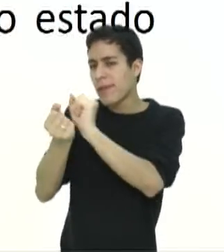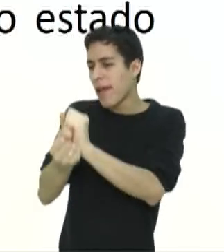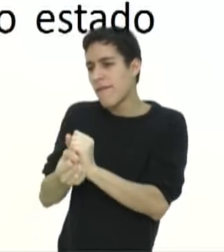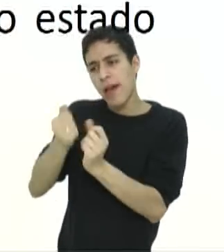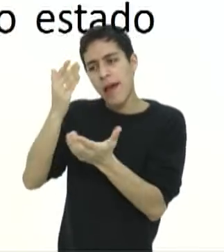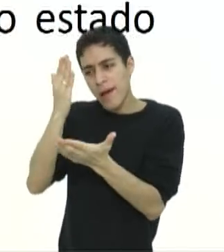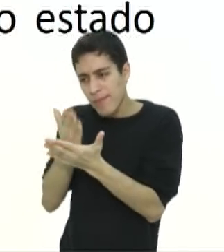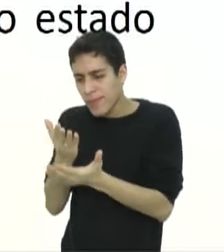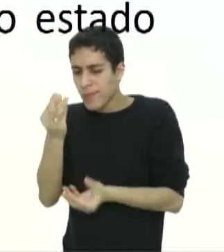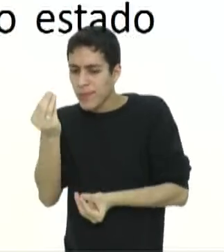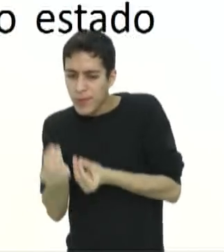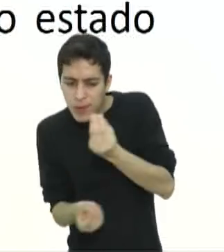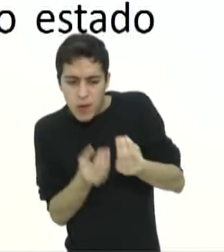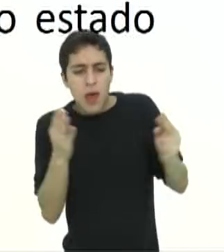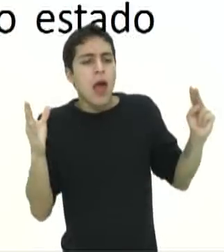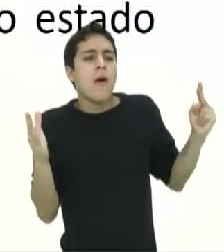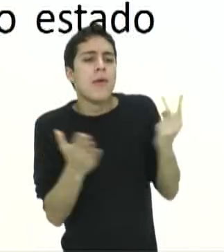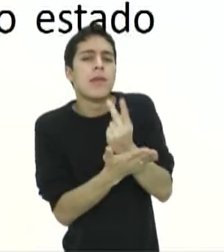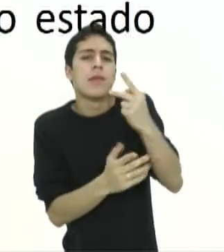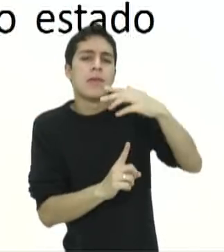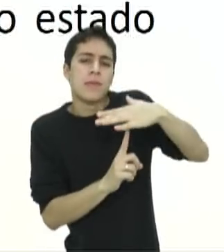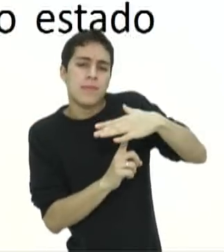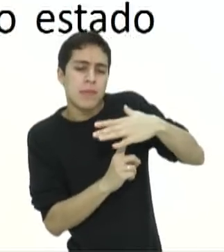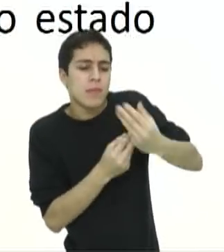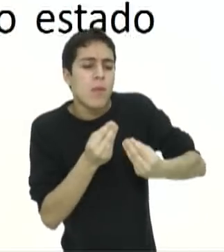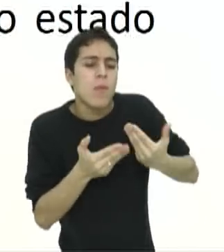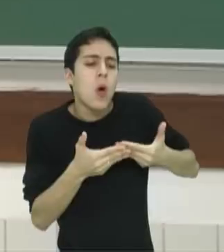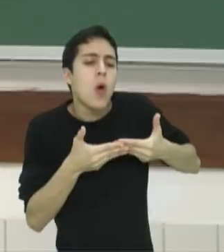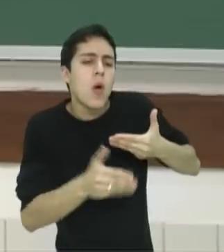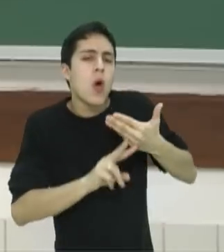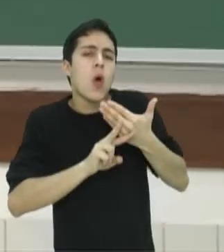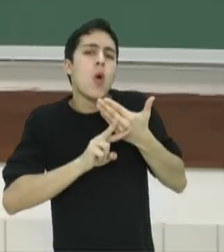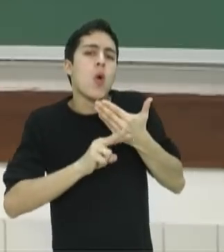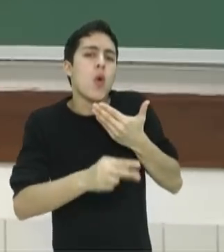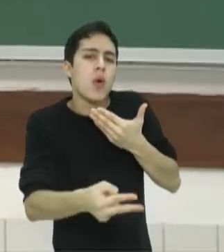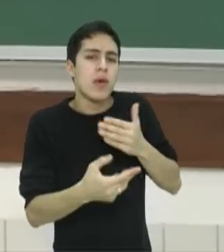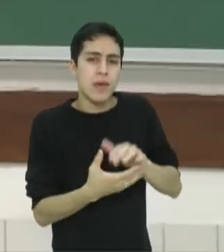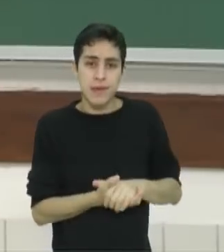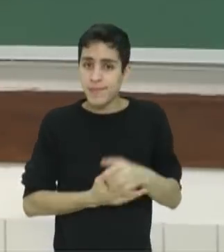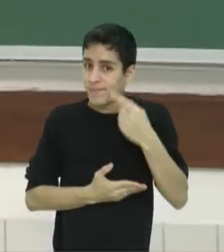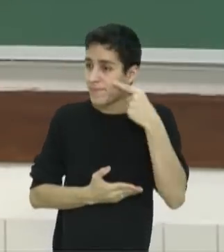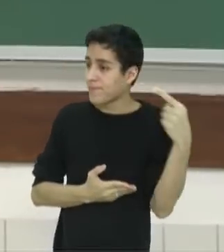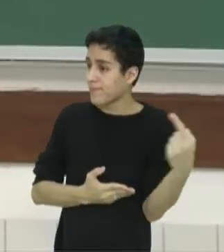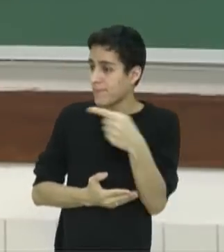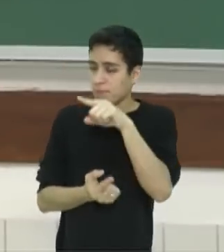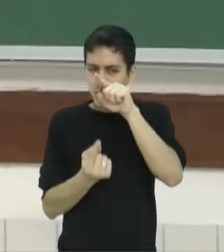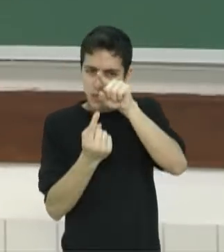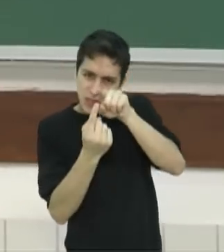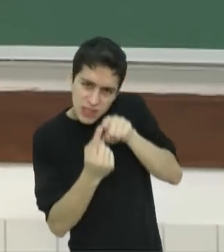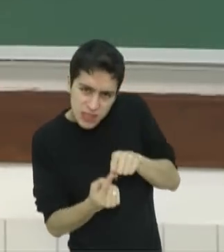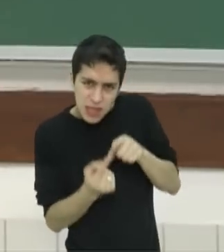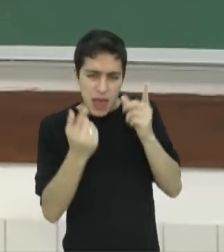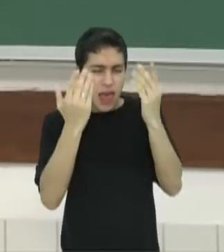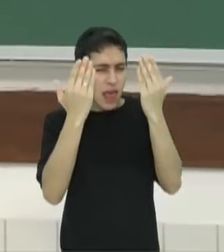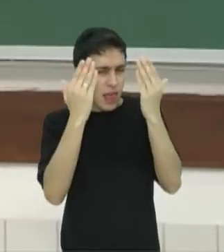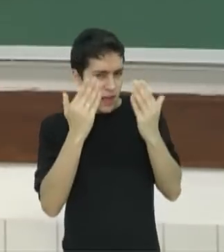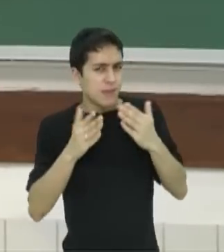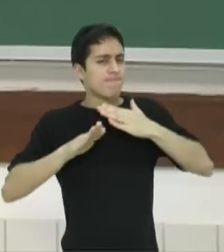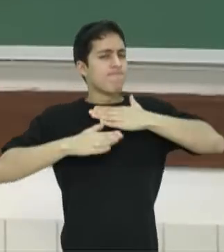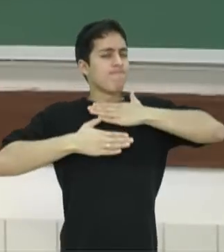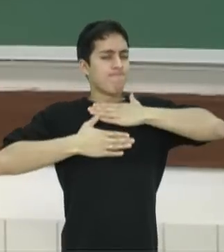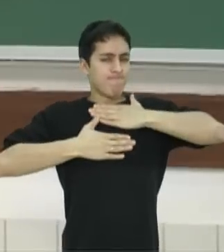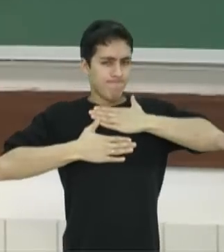no estado do Paraná. Esse objetivo nós iremos analisar com calma.